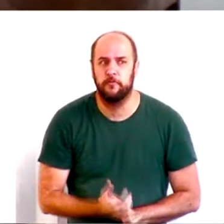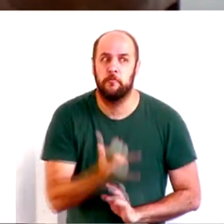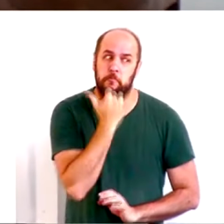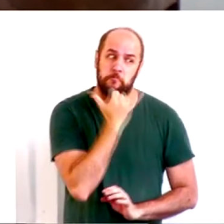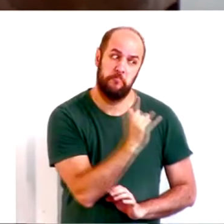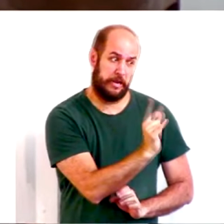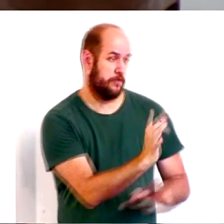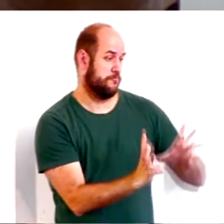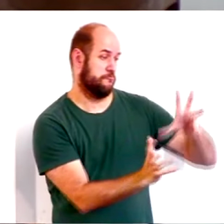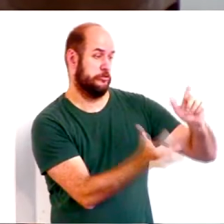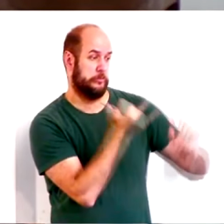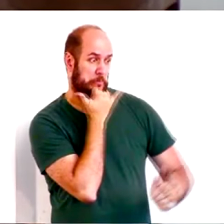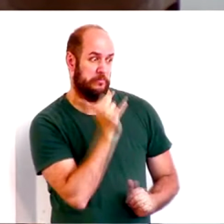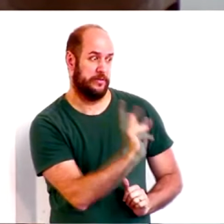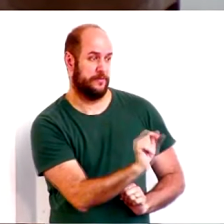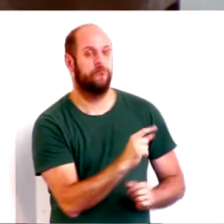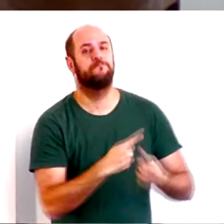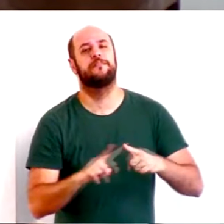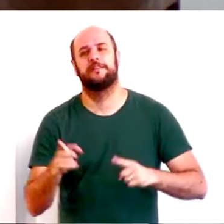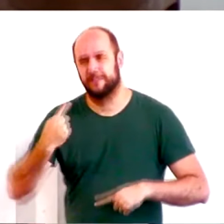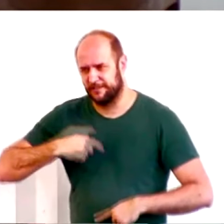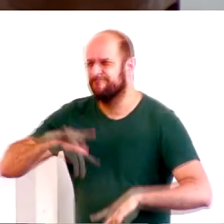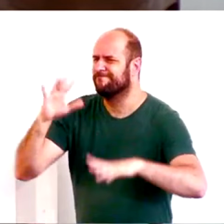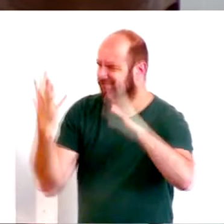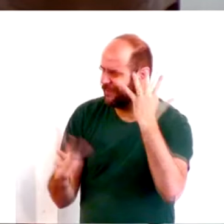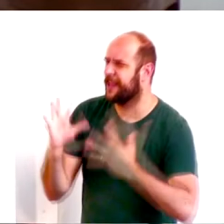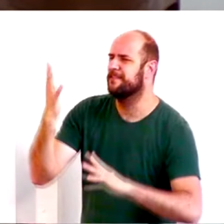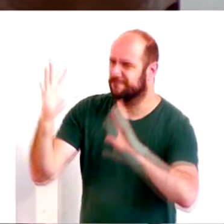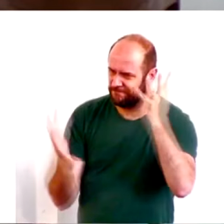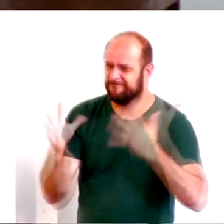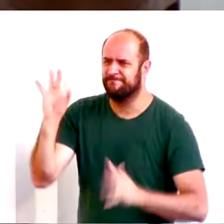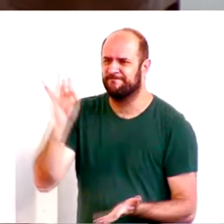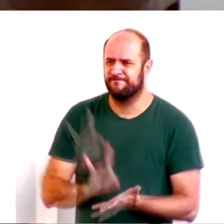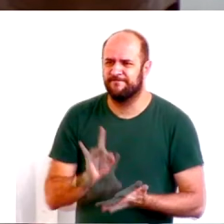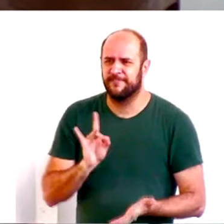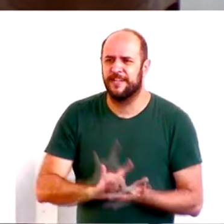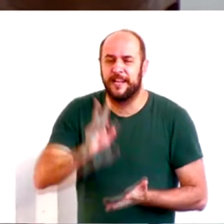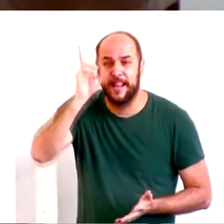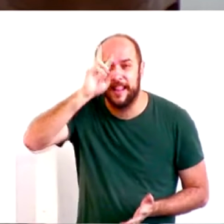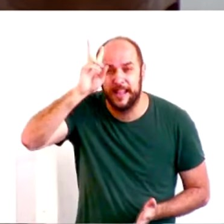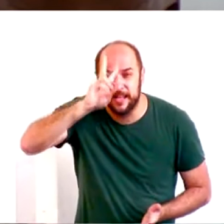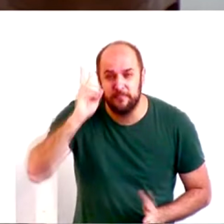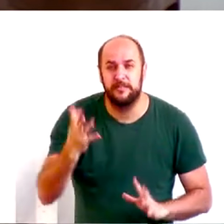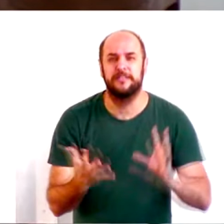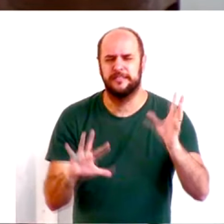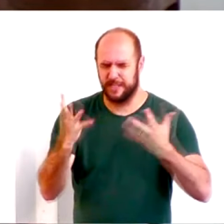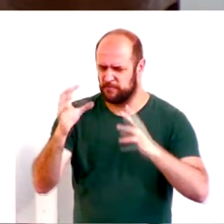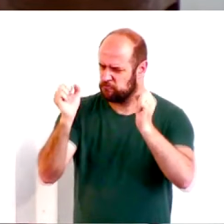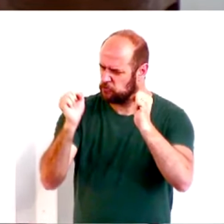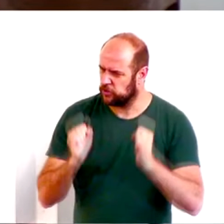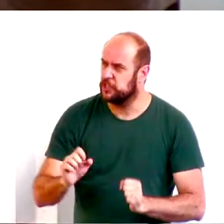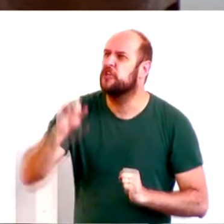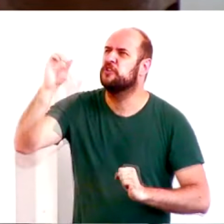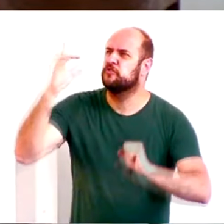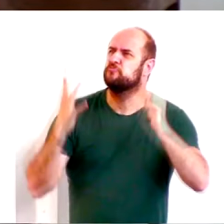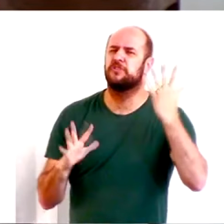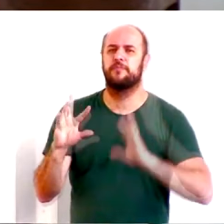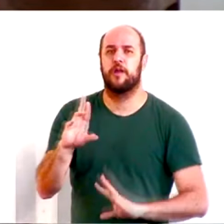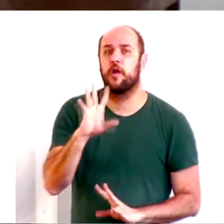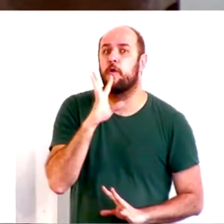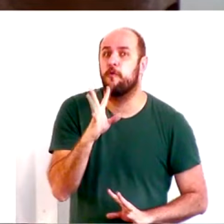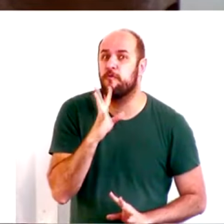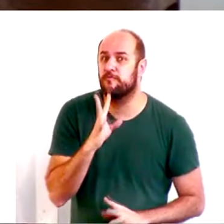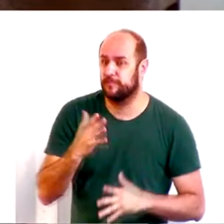perdoe mas nós vamos celebrar assim e vamos celebrar muito e vamos relembrar muito o que é o poder de Deus e vamos reconhecer